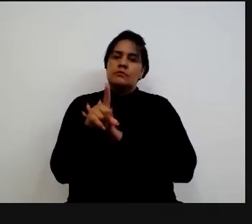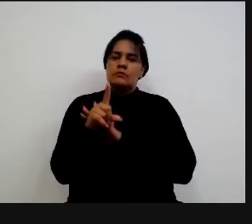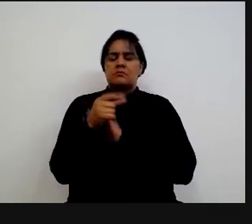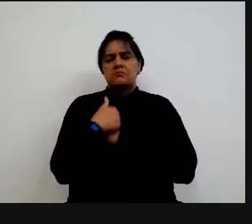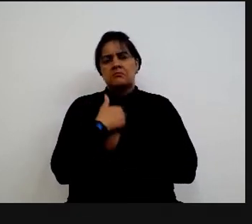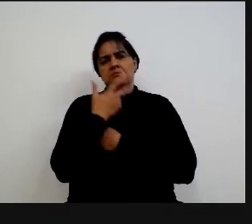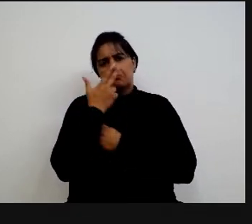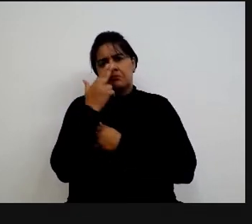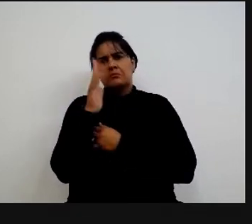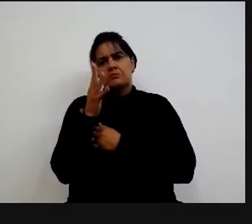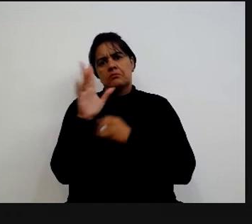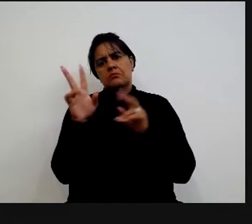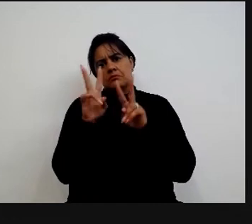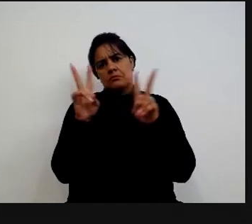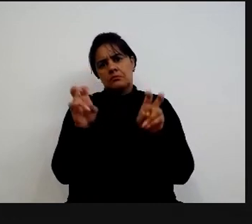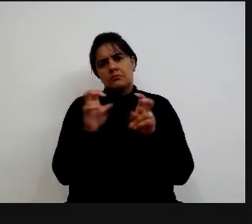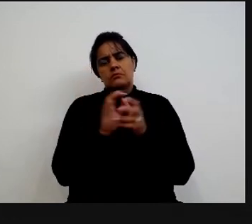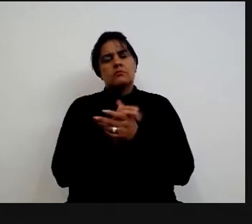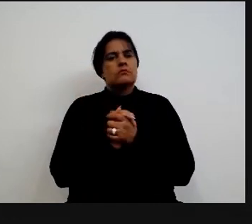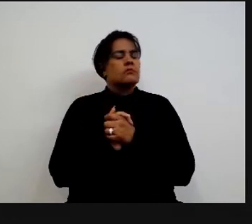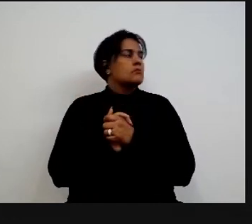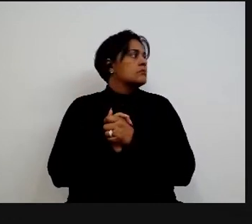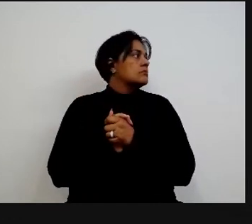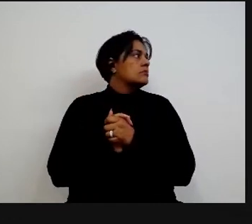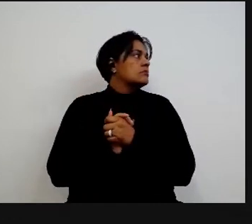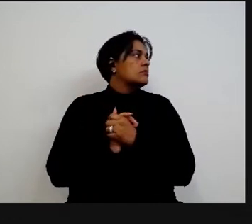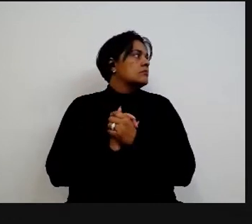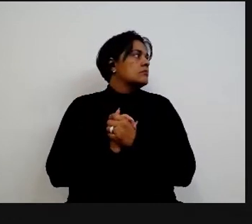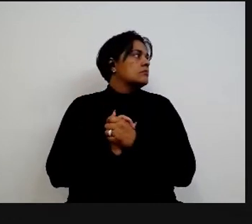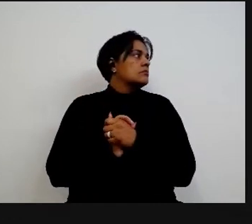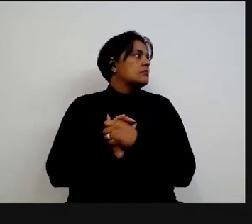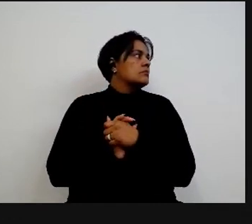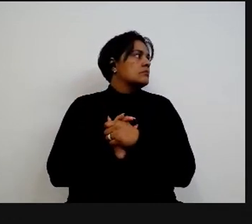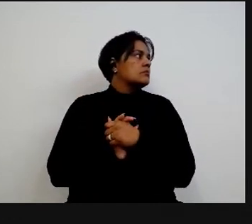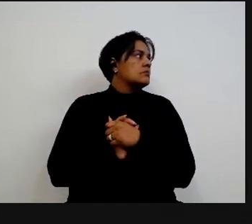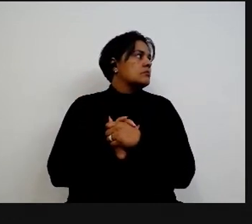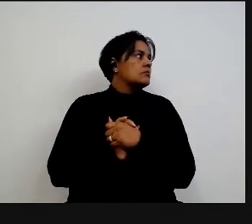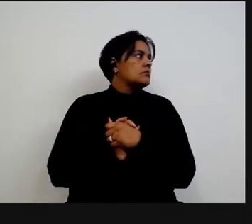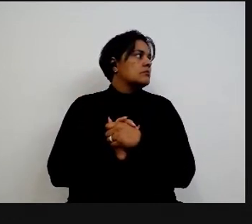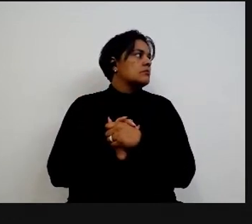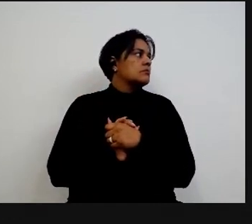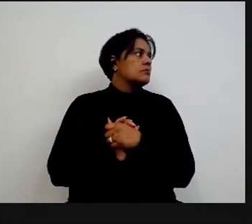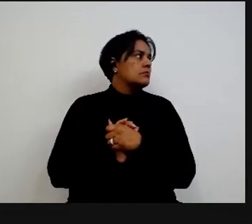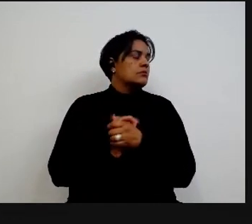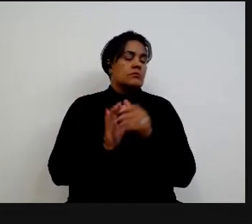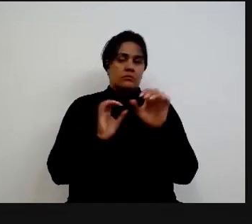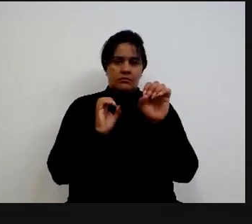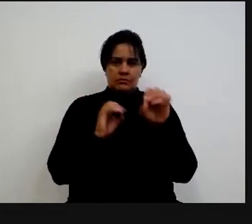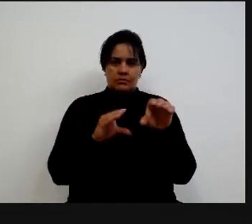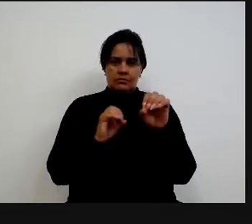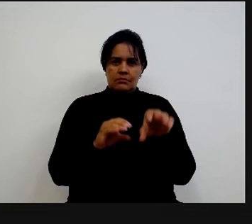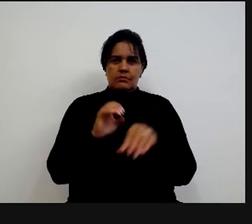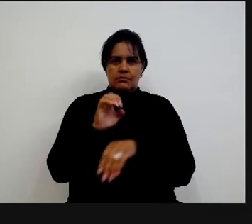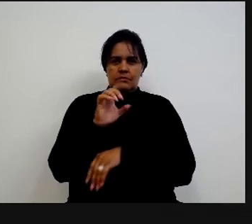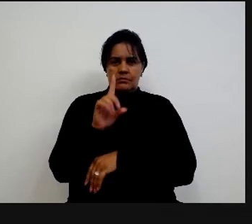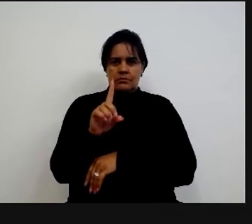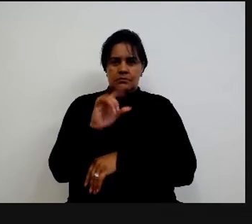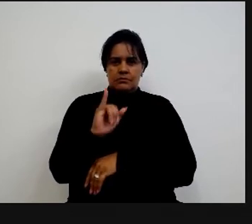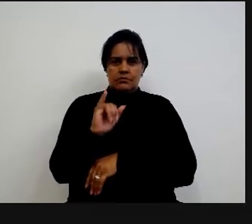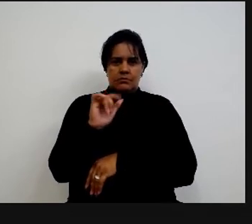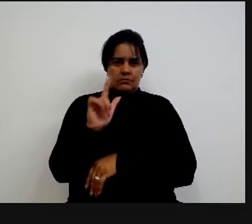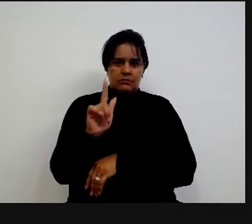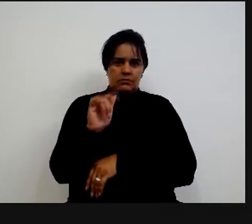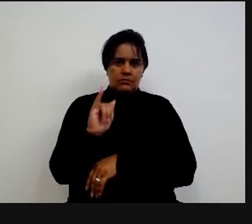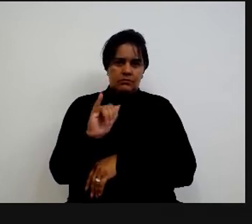certa forma, a gente já abordou, que é o seguinte, considerando a educação digital, do jeito que ela está presente,